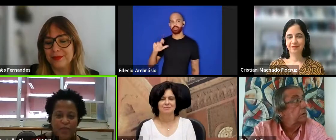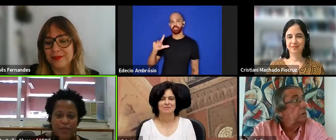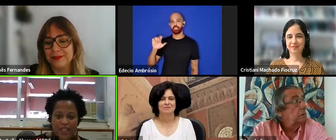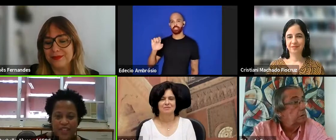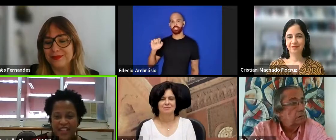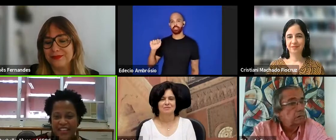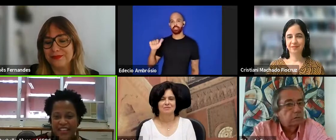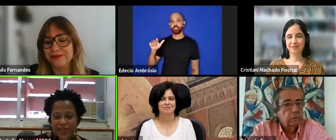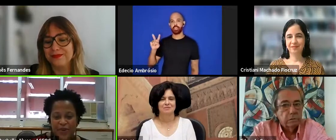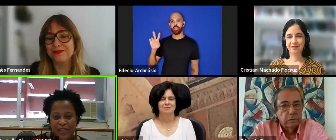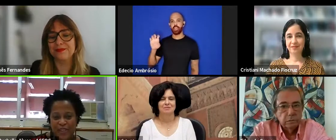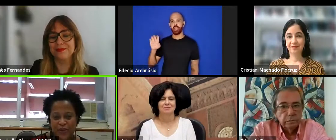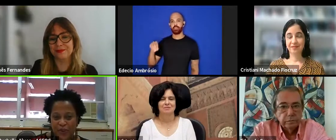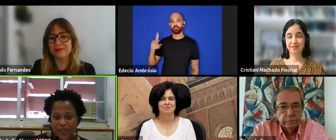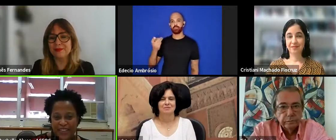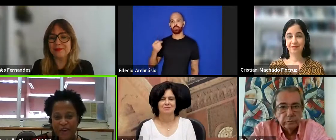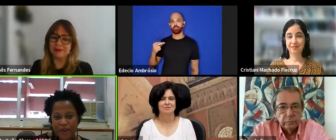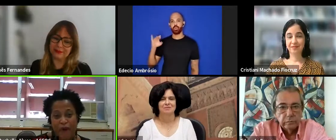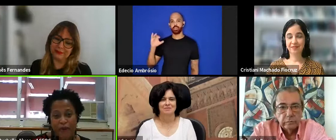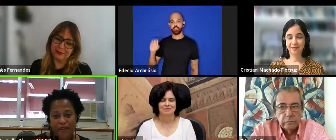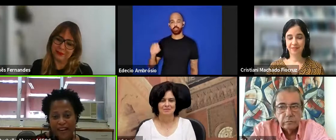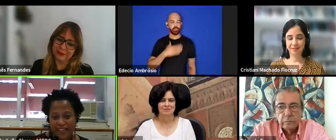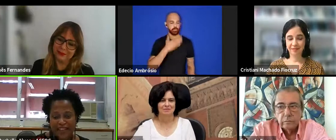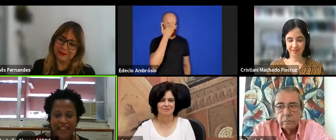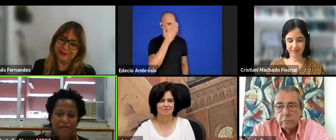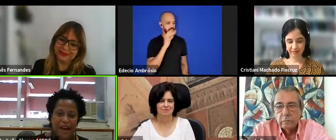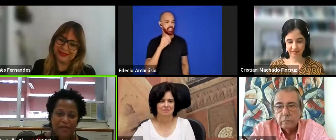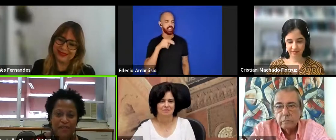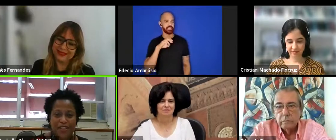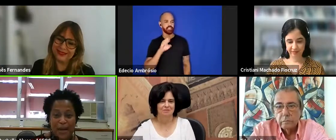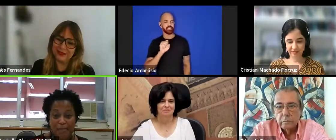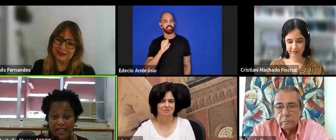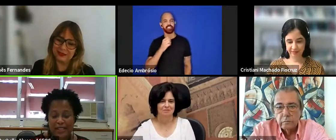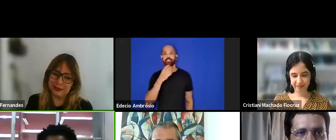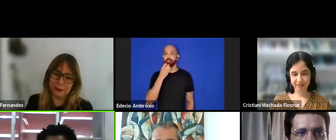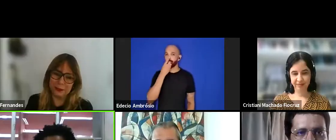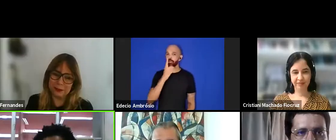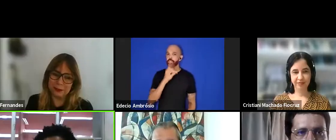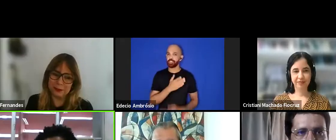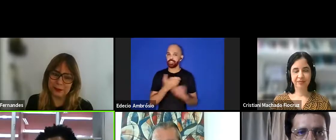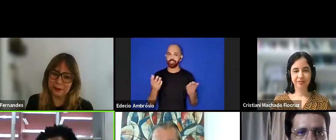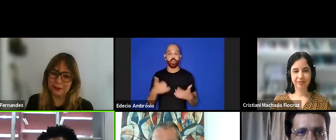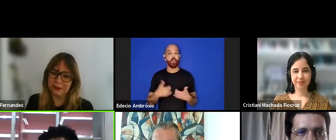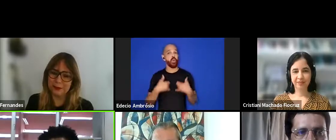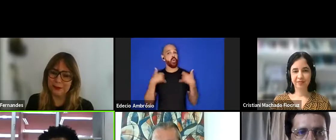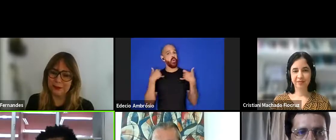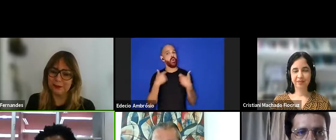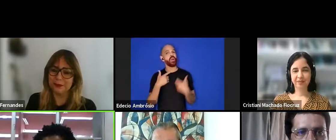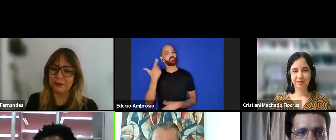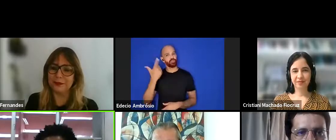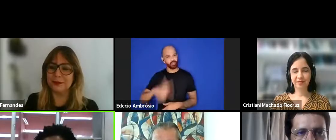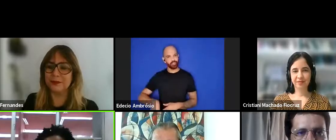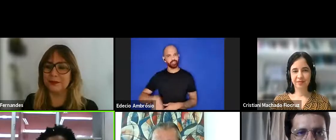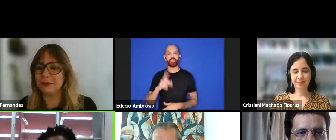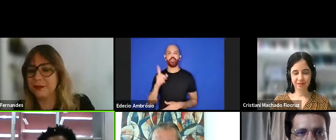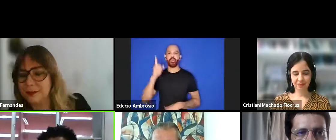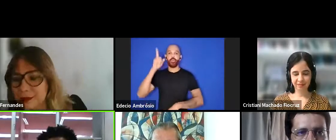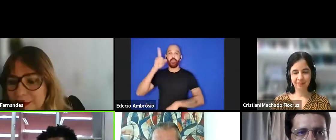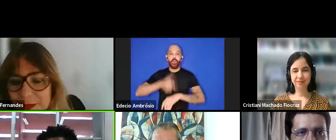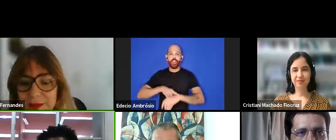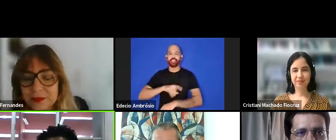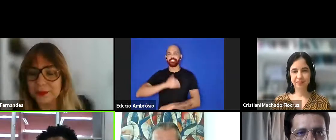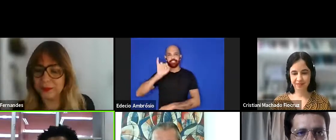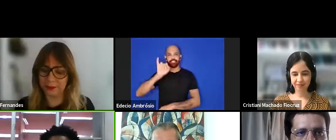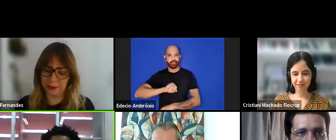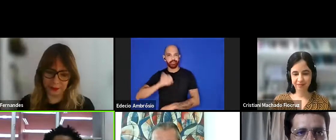Obrigada, Inês. Bom dia, né, a todos e todas. É uma honra, né, mais uma vez estar participando, né, desse momento muito importante